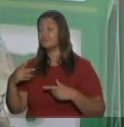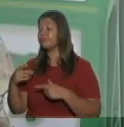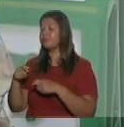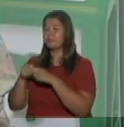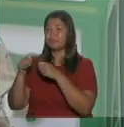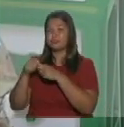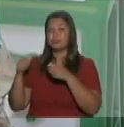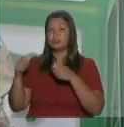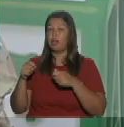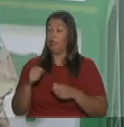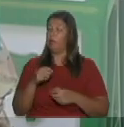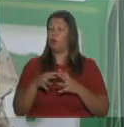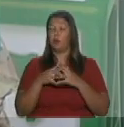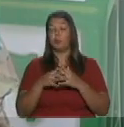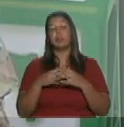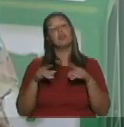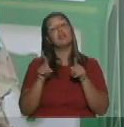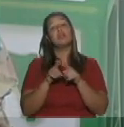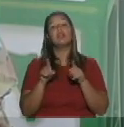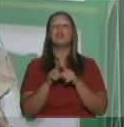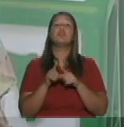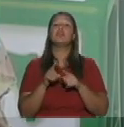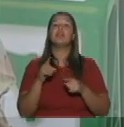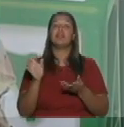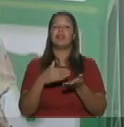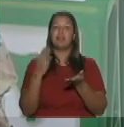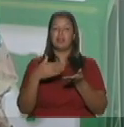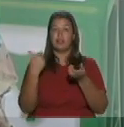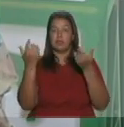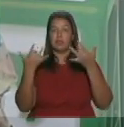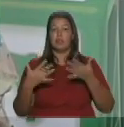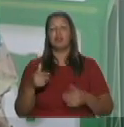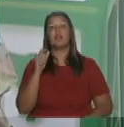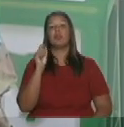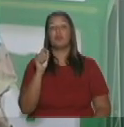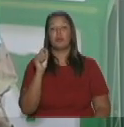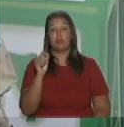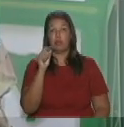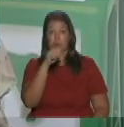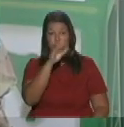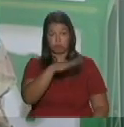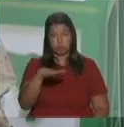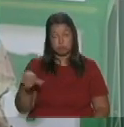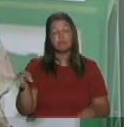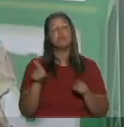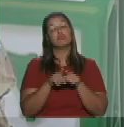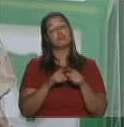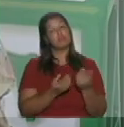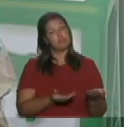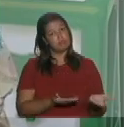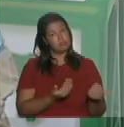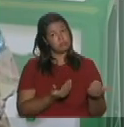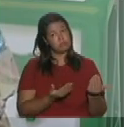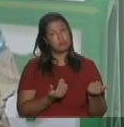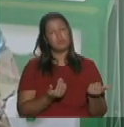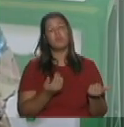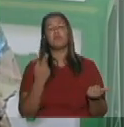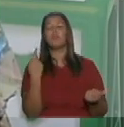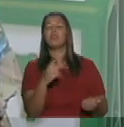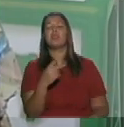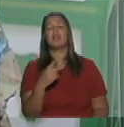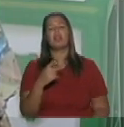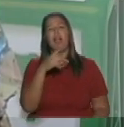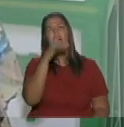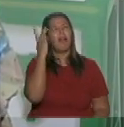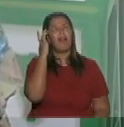muito complicado. E também o livro fala muito sobre a gente ouvir o que as crianças e esses adolescentes também estão